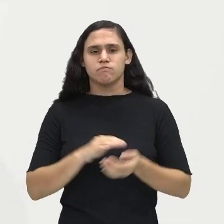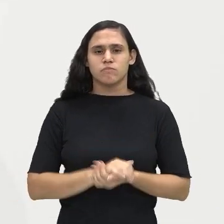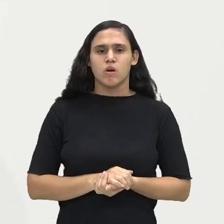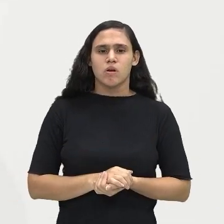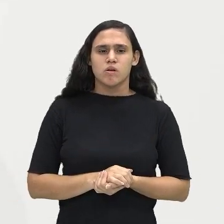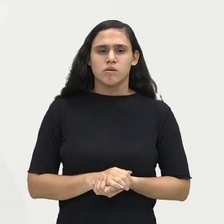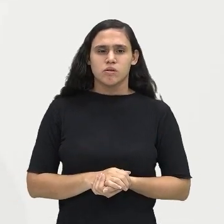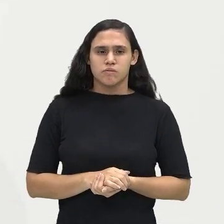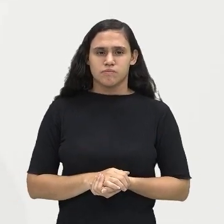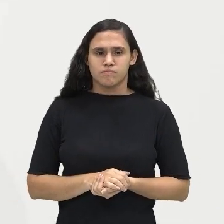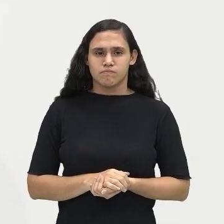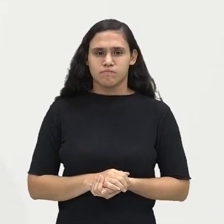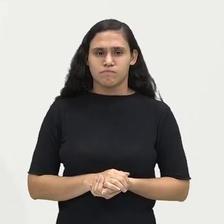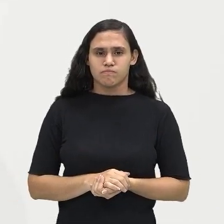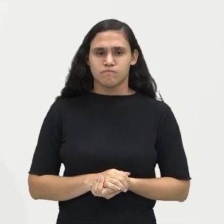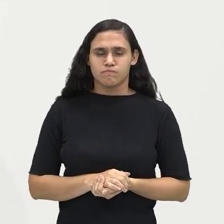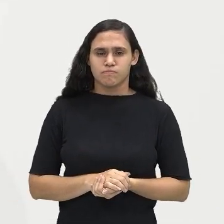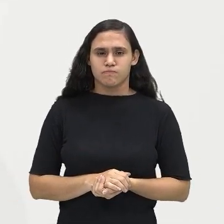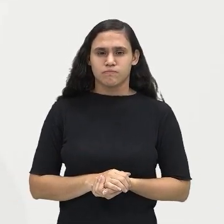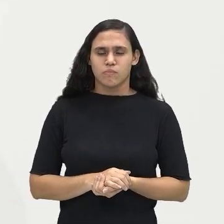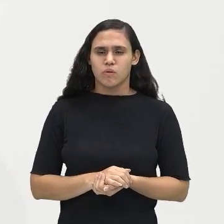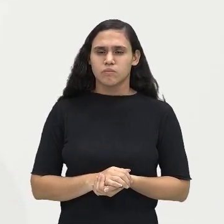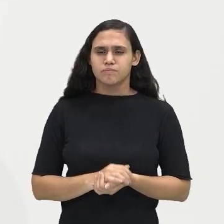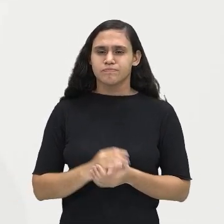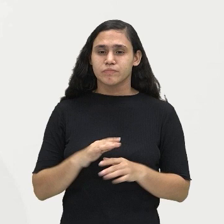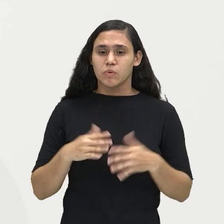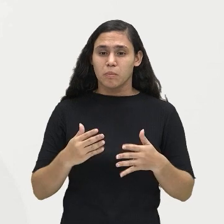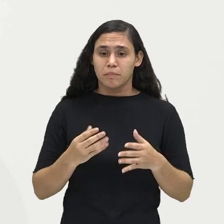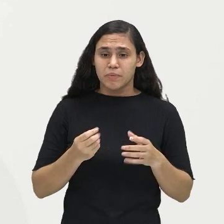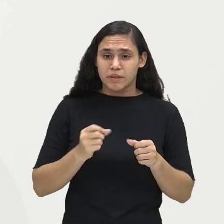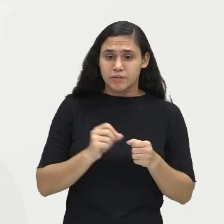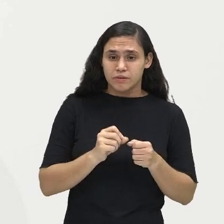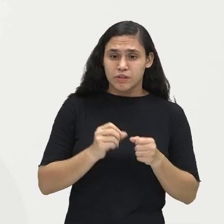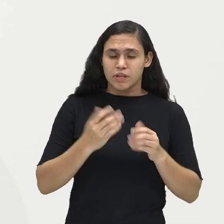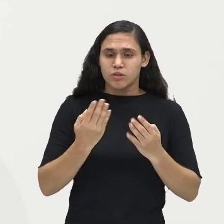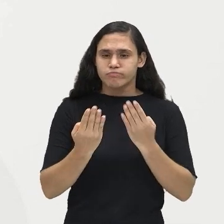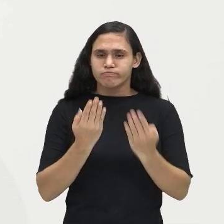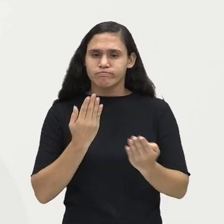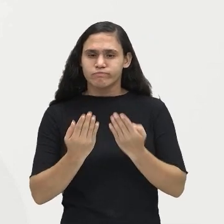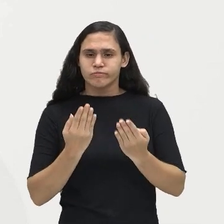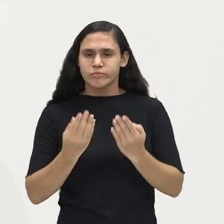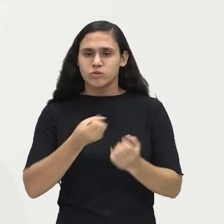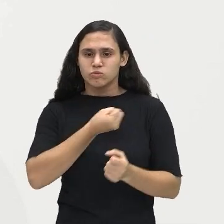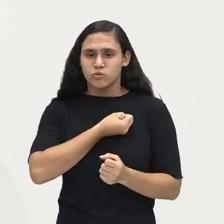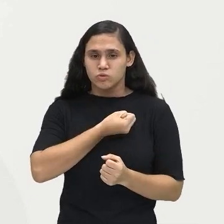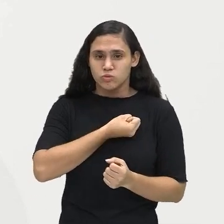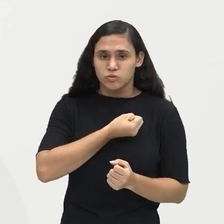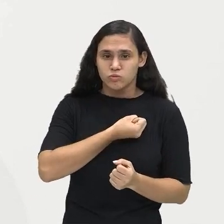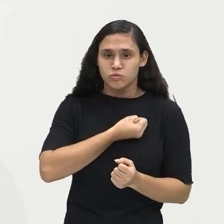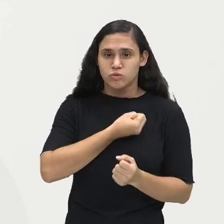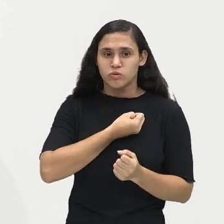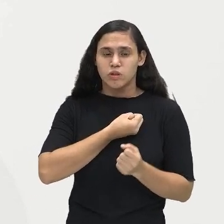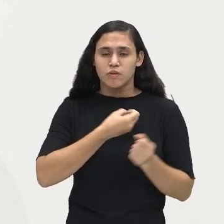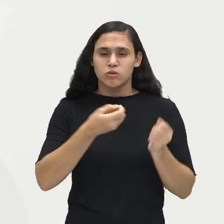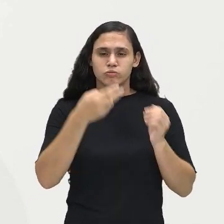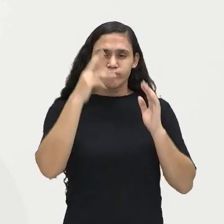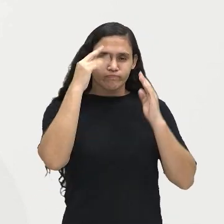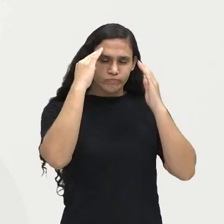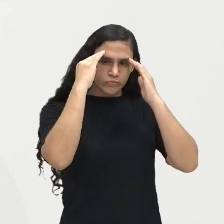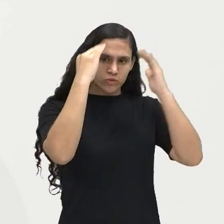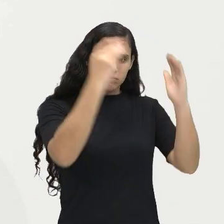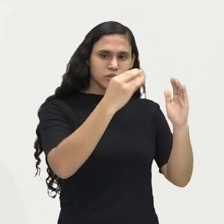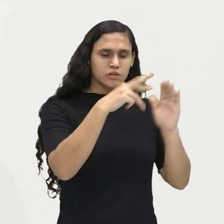cartela. Para realizar a comparação de números inteiros, devemos obedecer ao seguinte